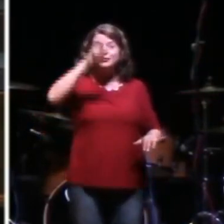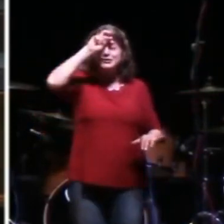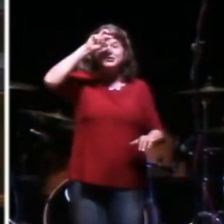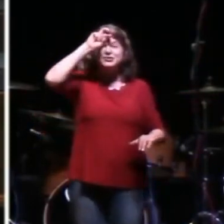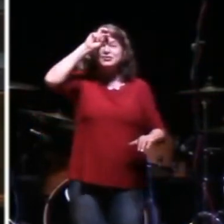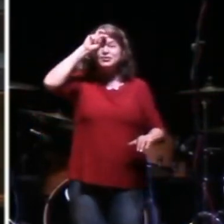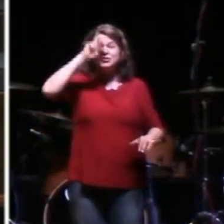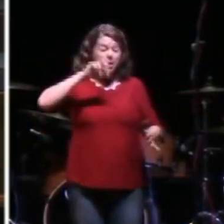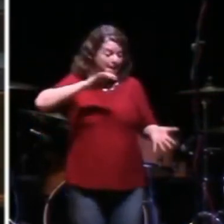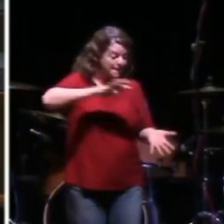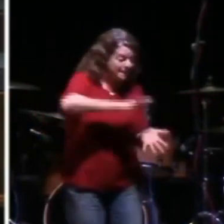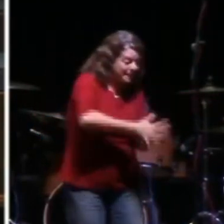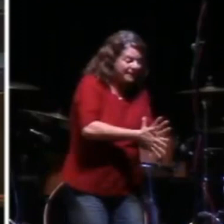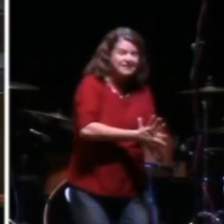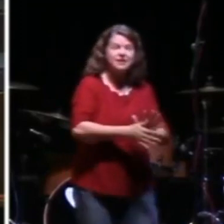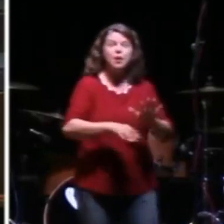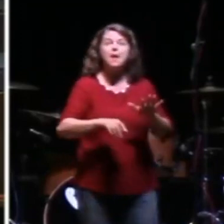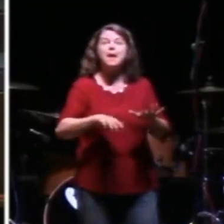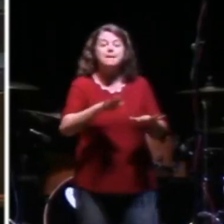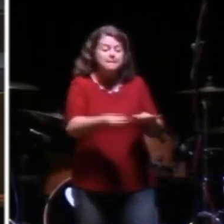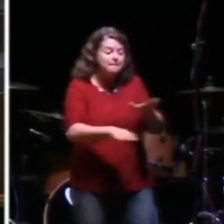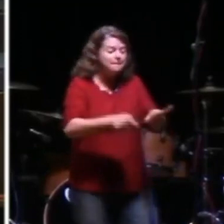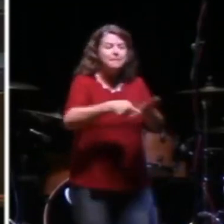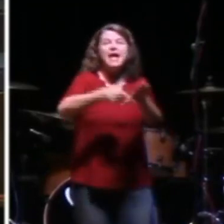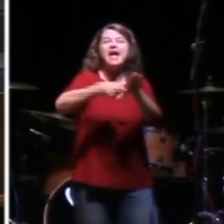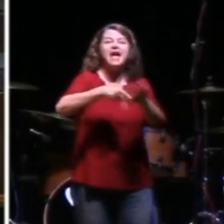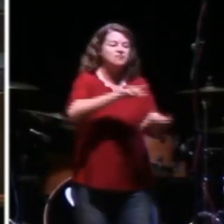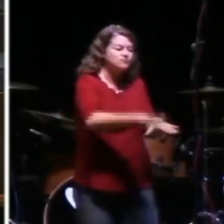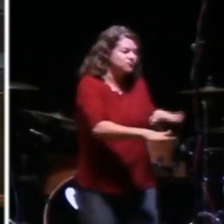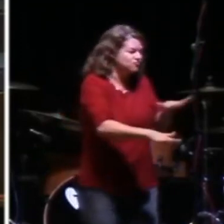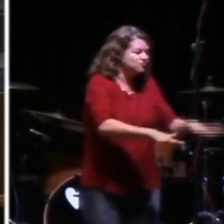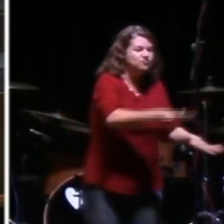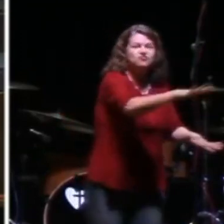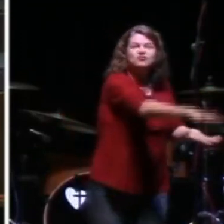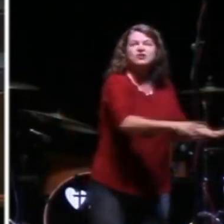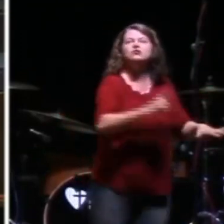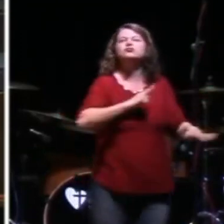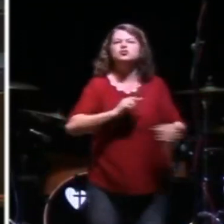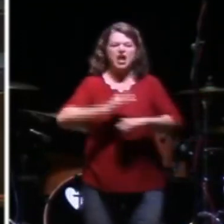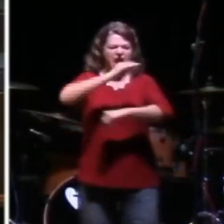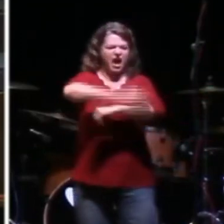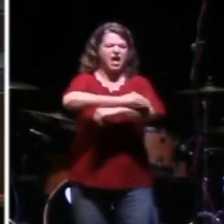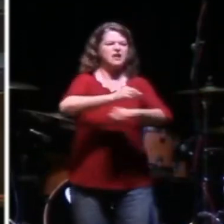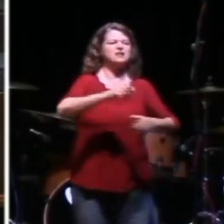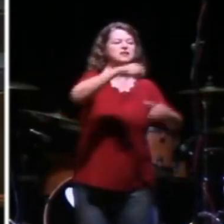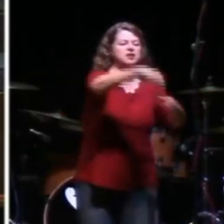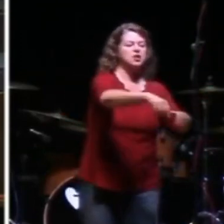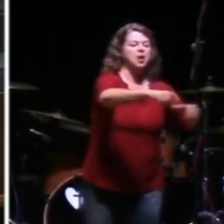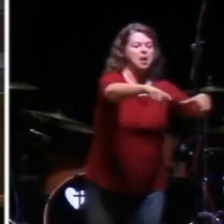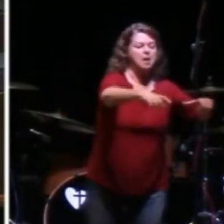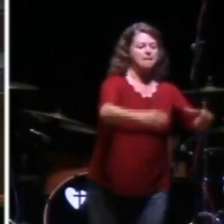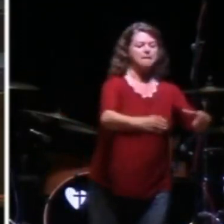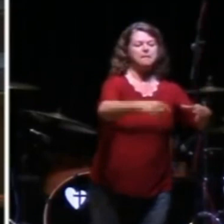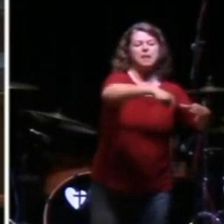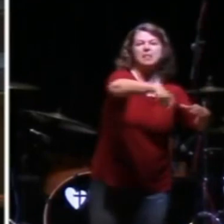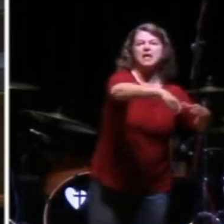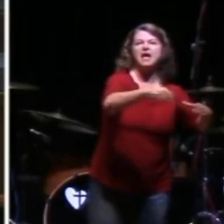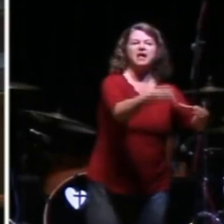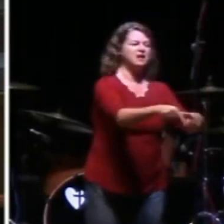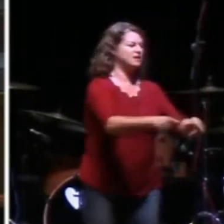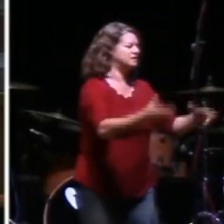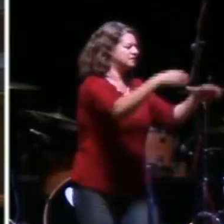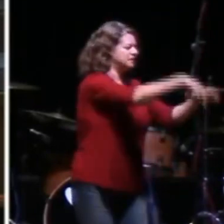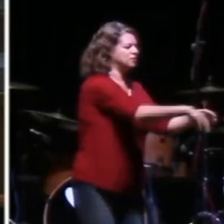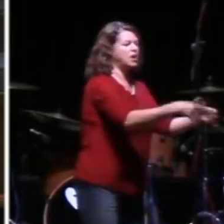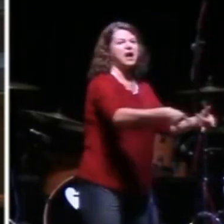agora imagina gente havia arranjo dentro das panelas dentro dos fornos de nas camas todo o palácio do